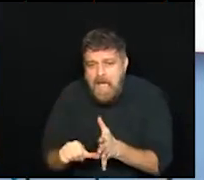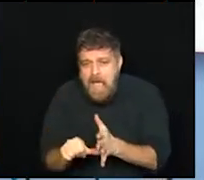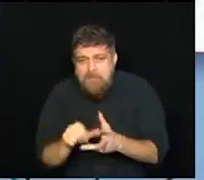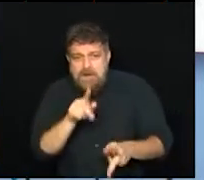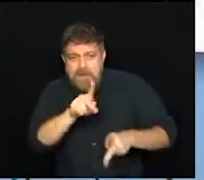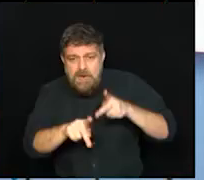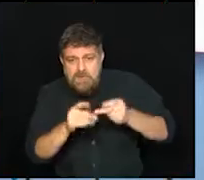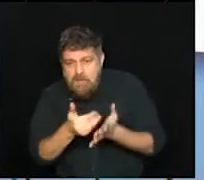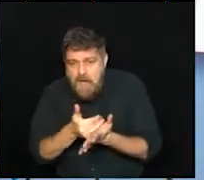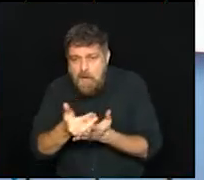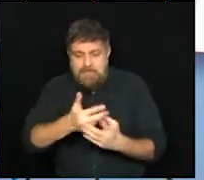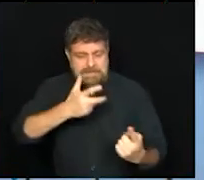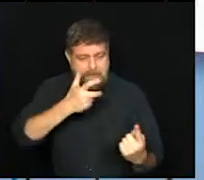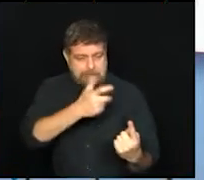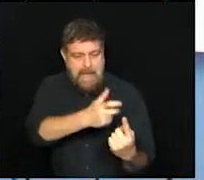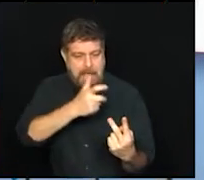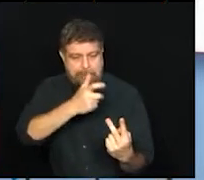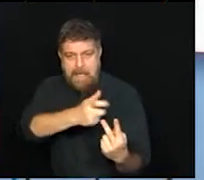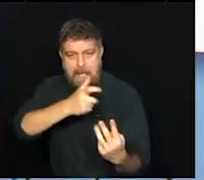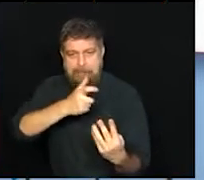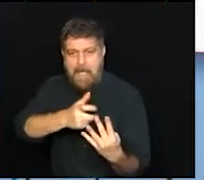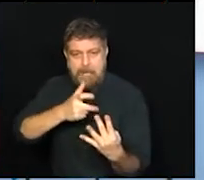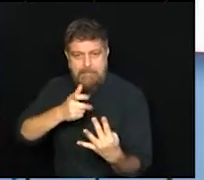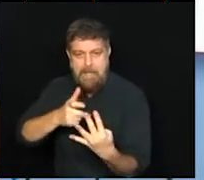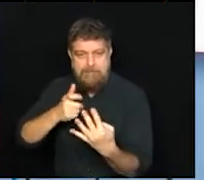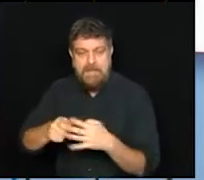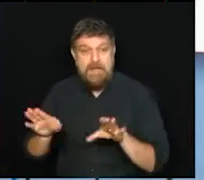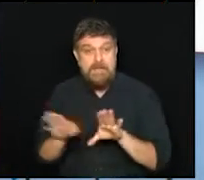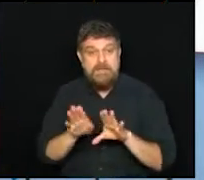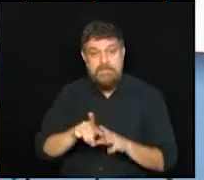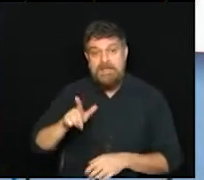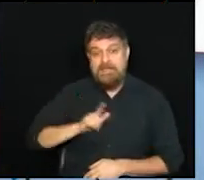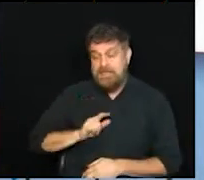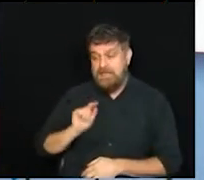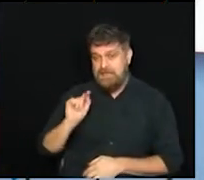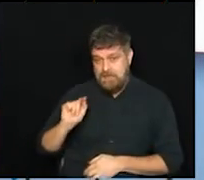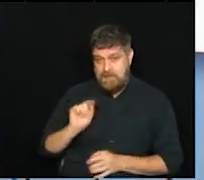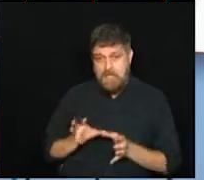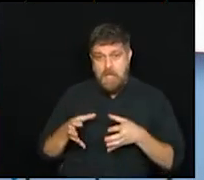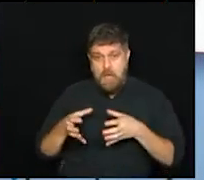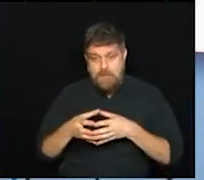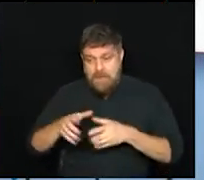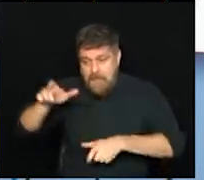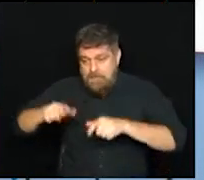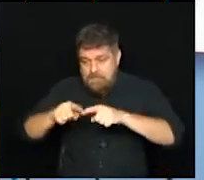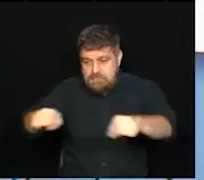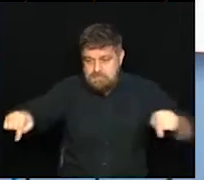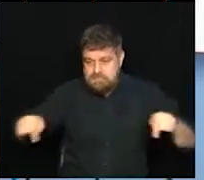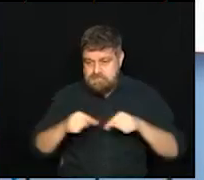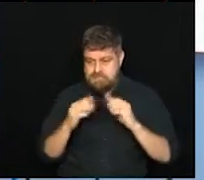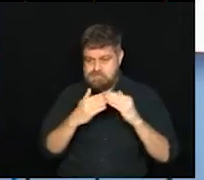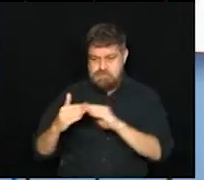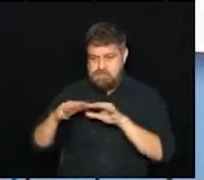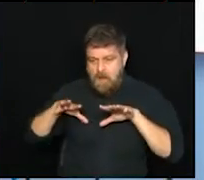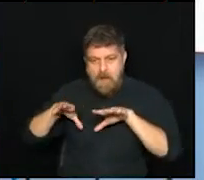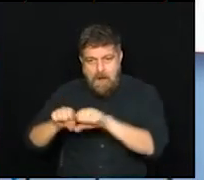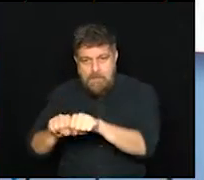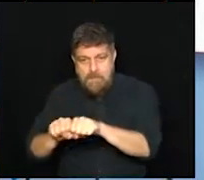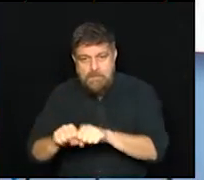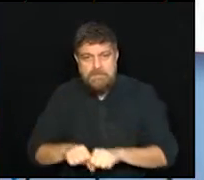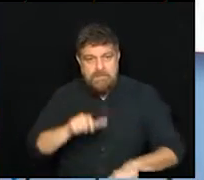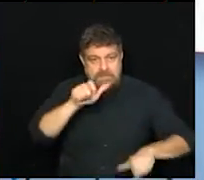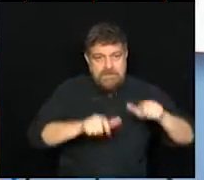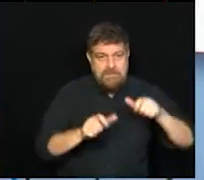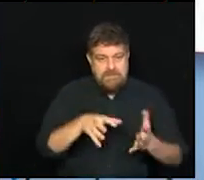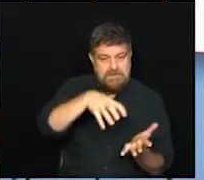que começa a ser vacinado aqui na cidade. E nós temos ainda moradores de ocupações, pacientes de CAPs,